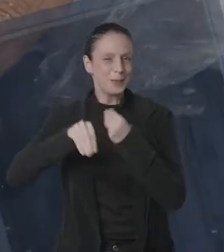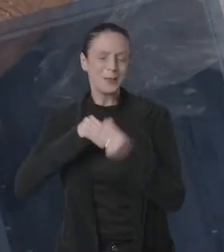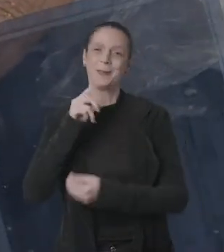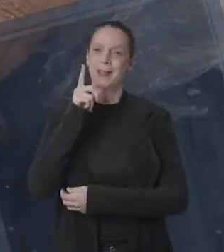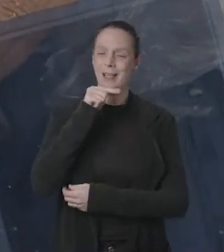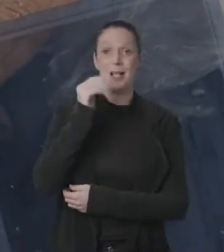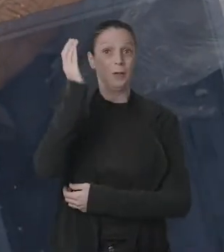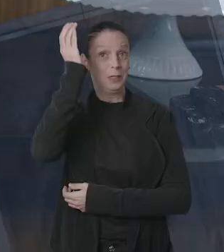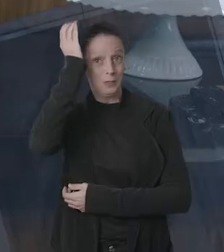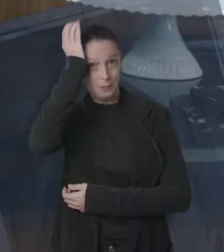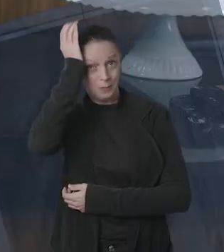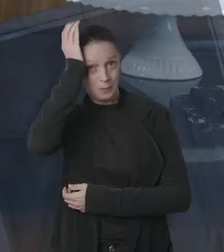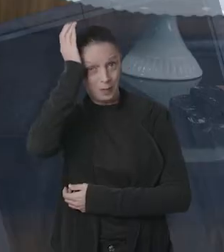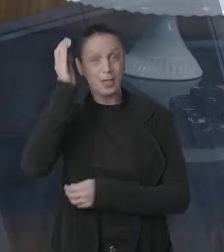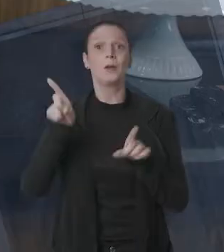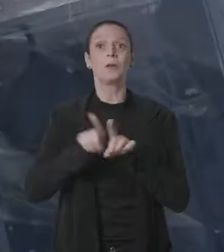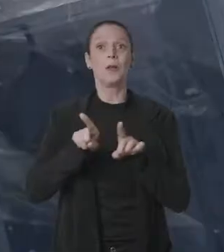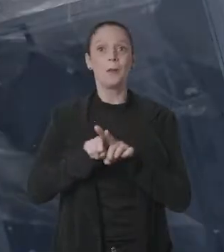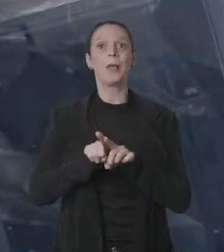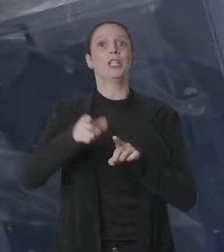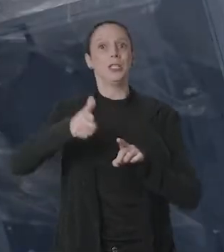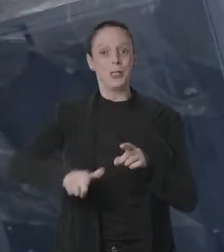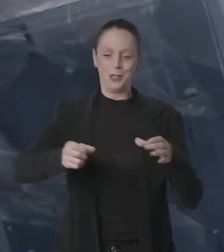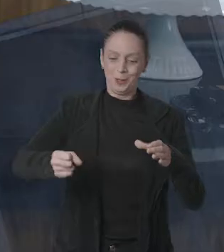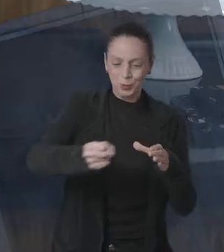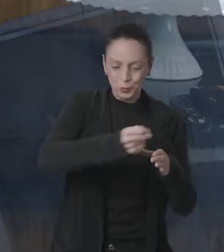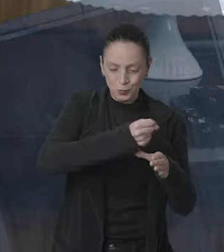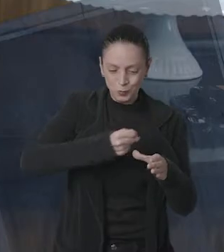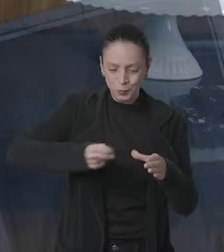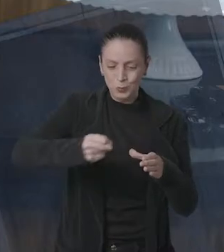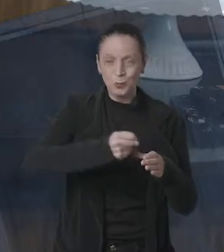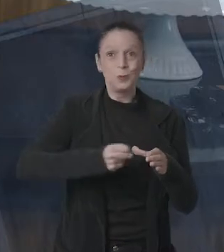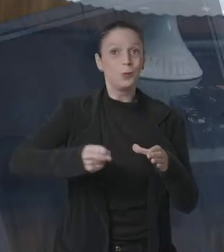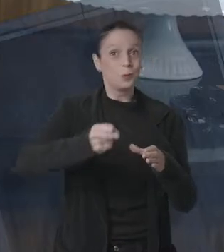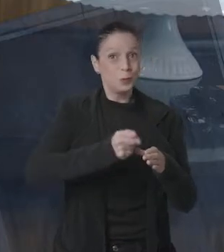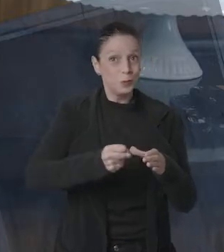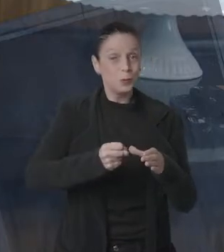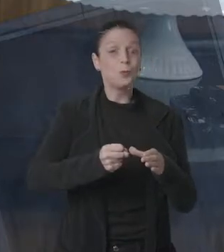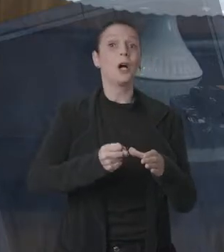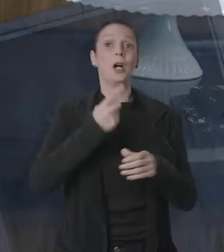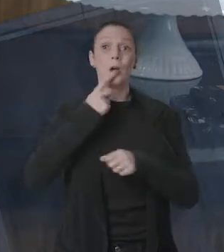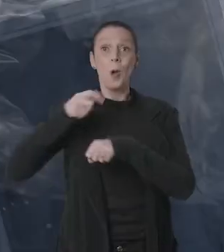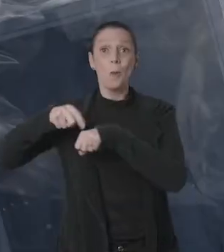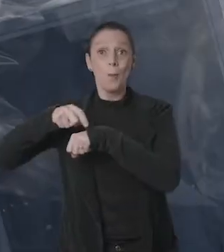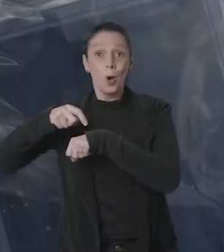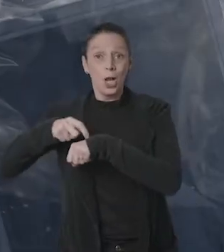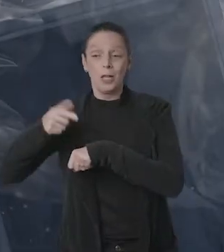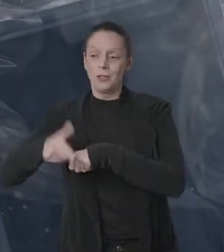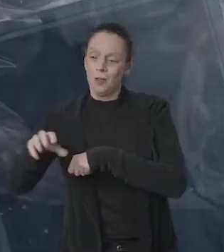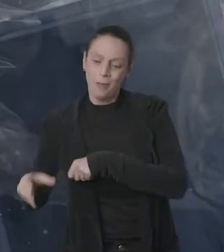nossa caldinha o recheio, mais um pouco de morango